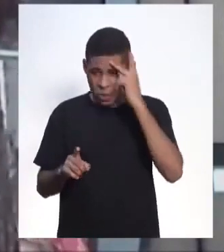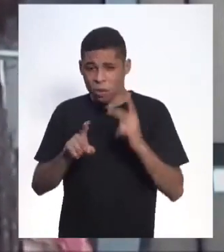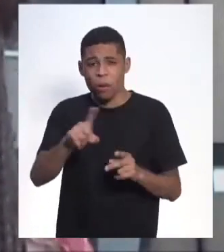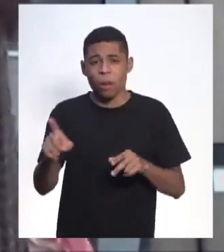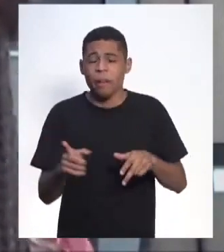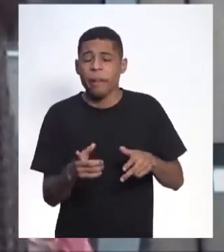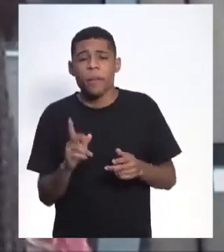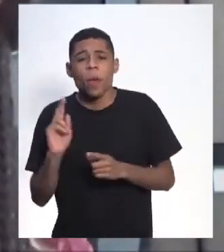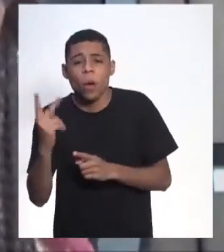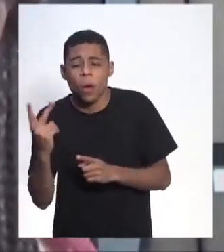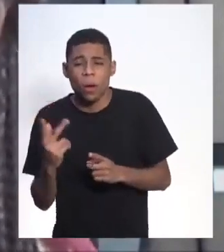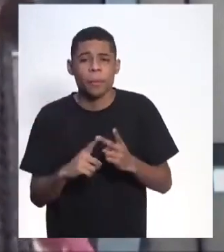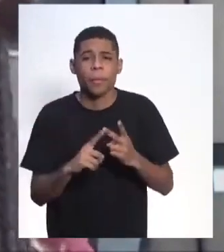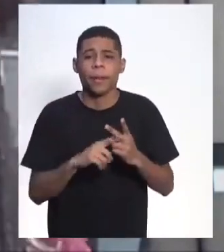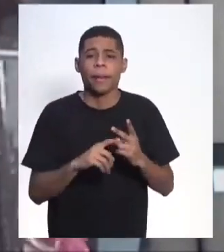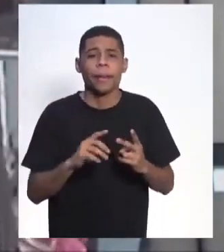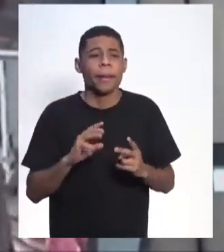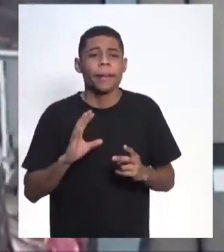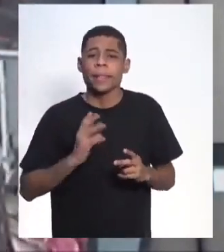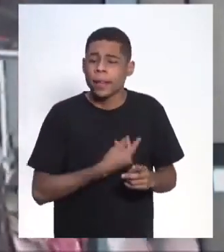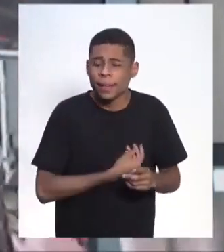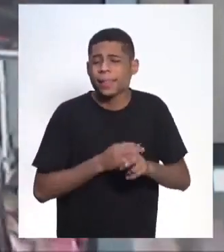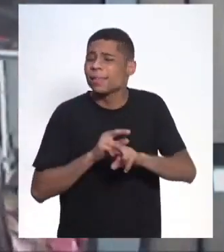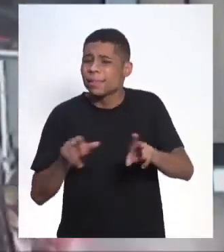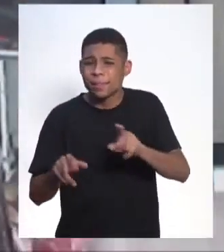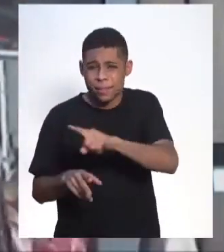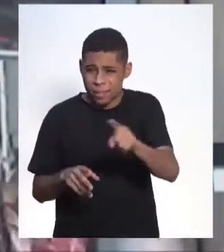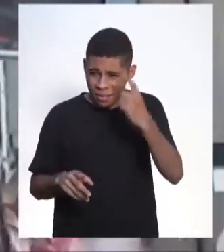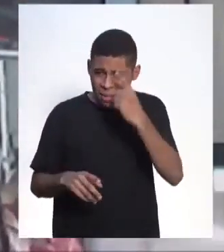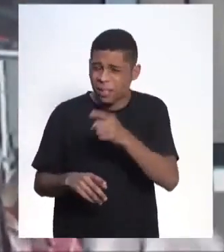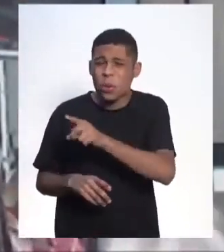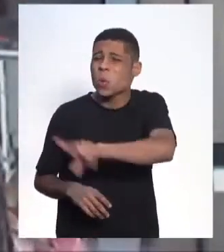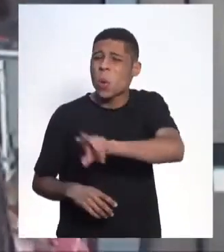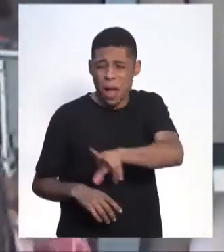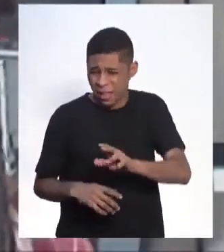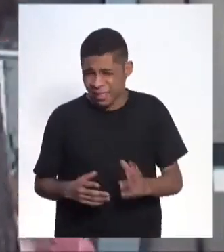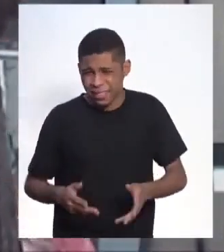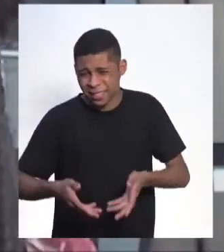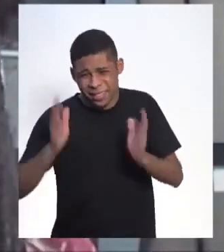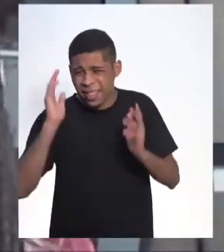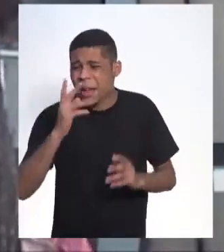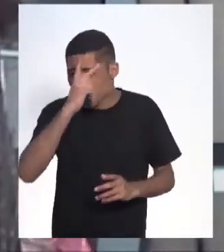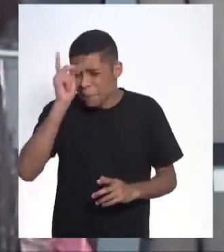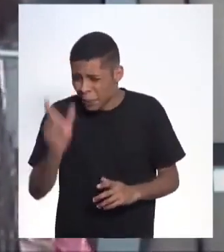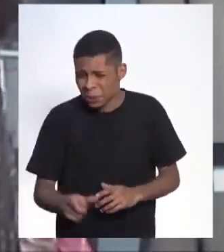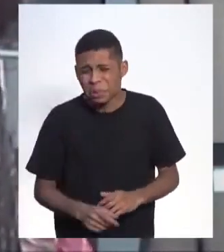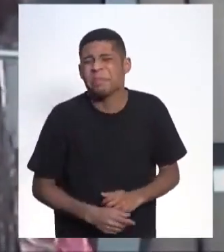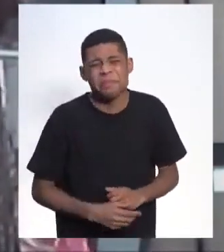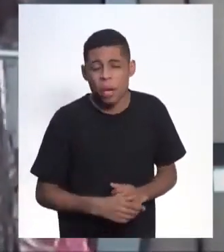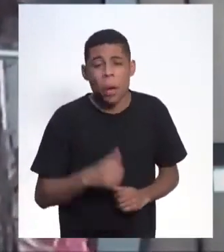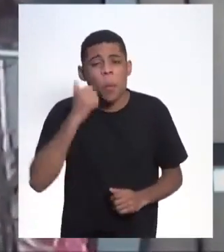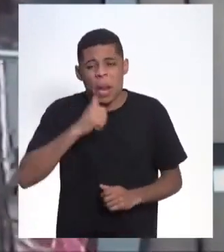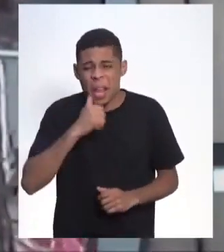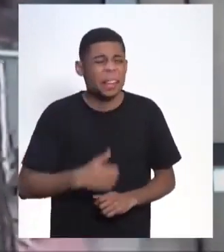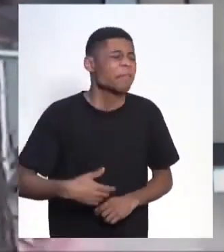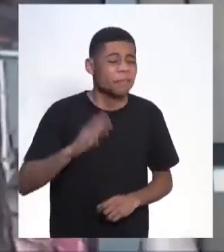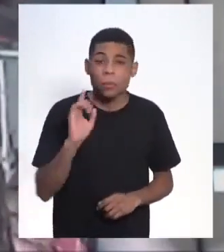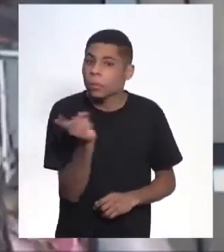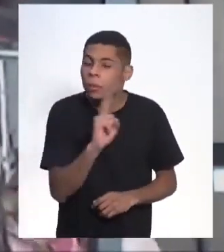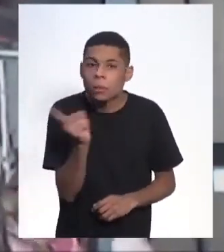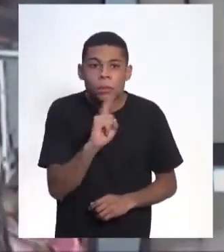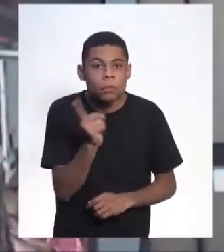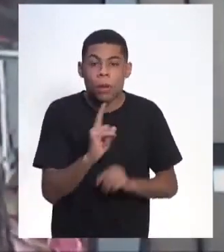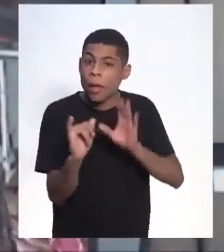homossexuais, as mulheres e homens trans. Então, todo esse processo de constituição, de entender bem o que é uma identidade,